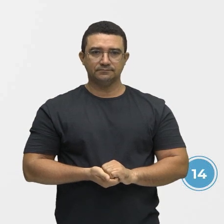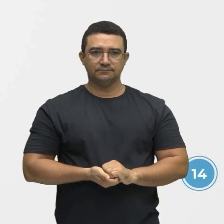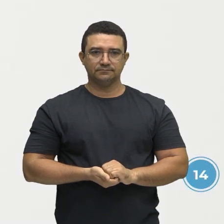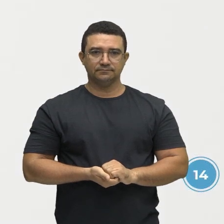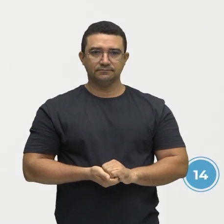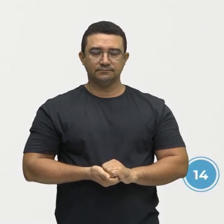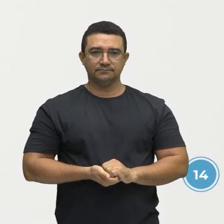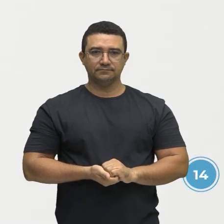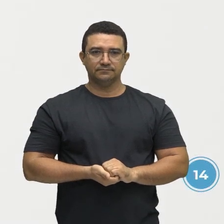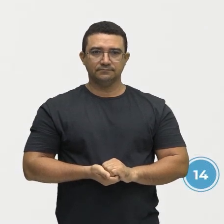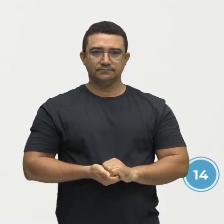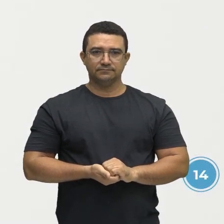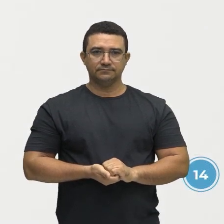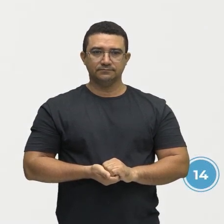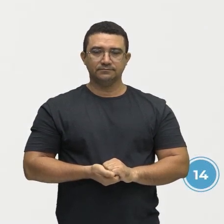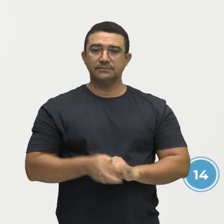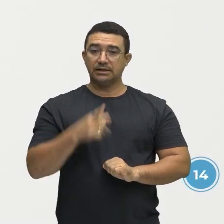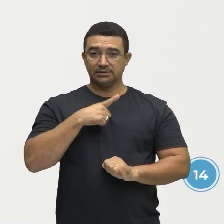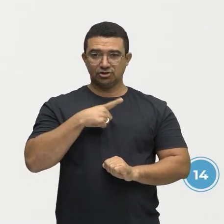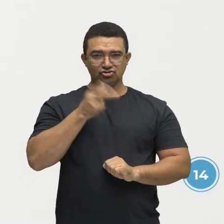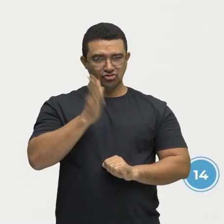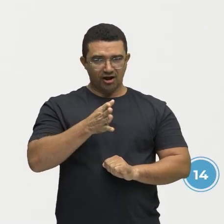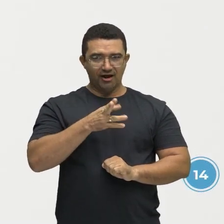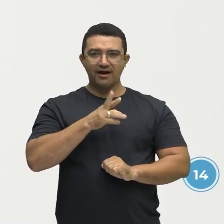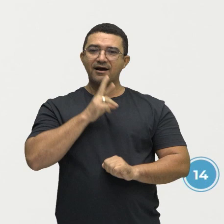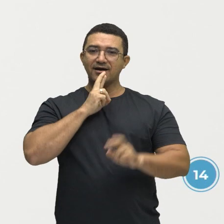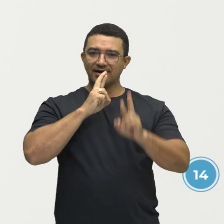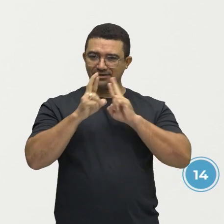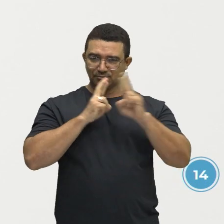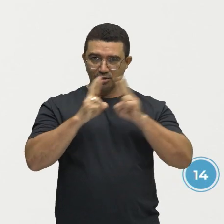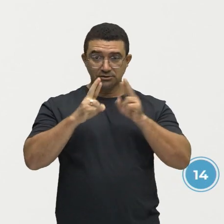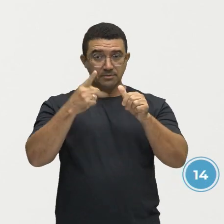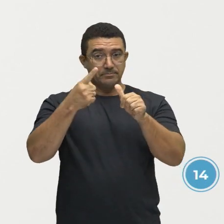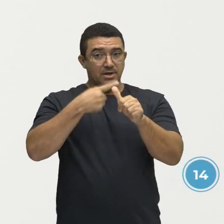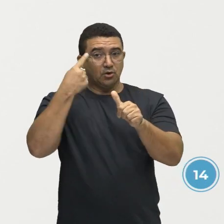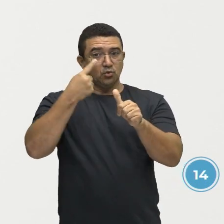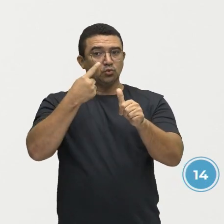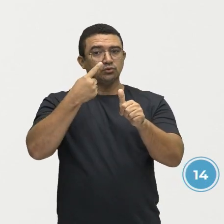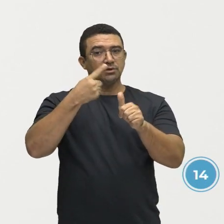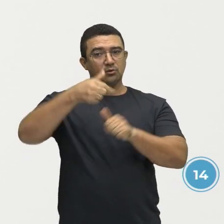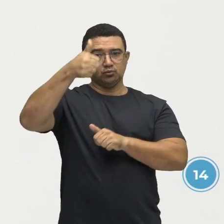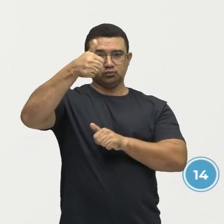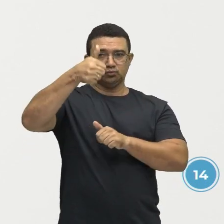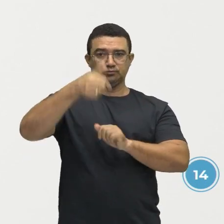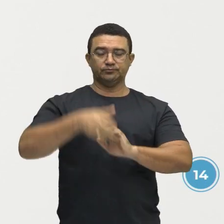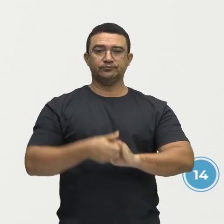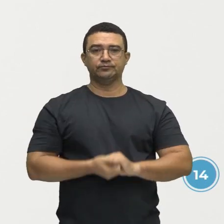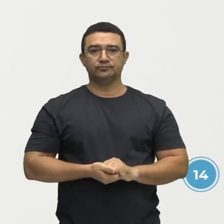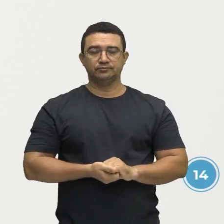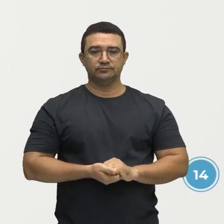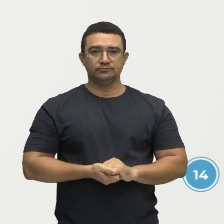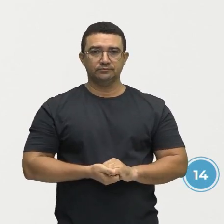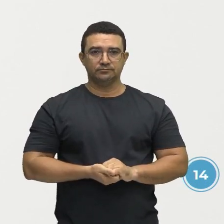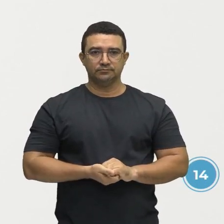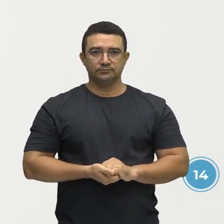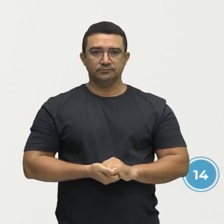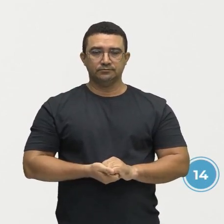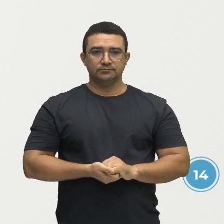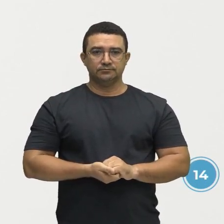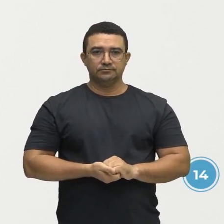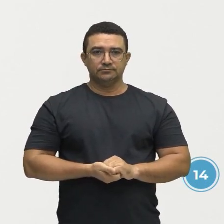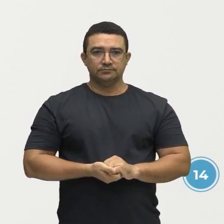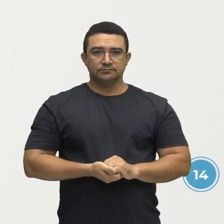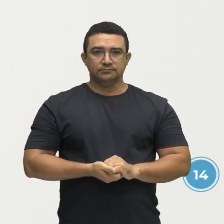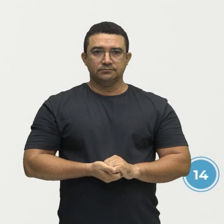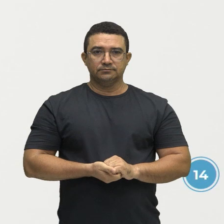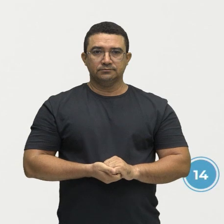Então, olha só, nós temos aí a resposta da nossa primeira questão. Então, aqui nós temos os nossos pronomes interrogativos. No caso da